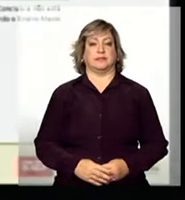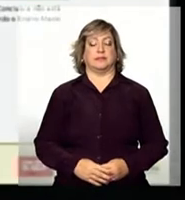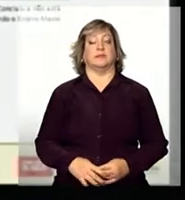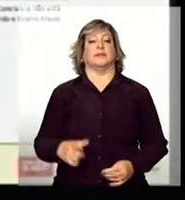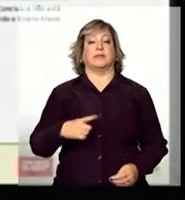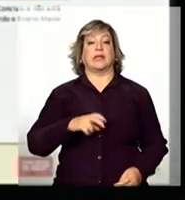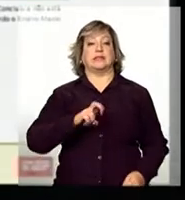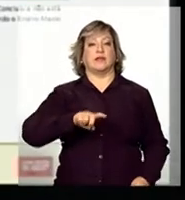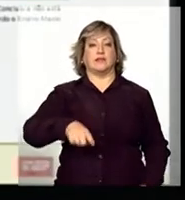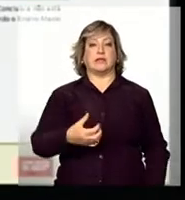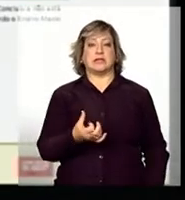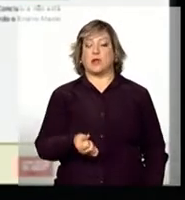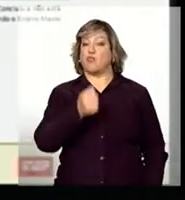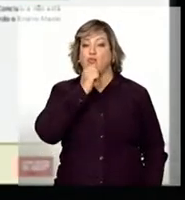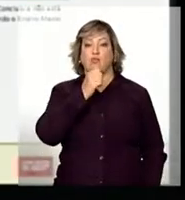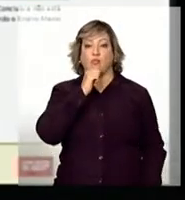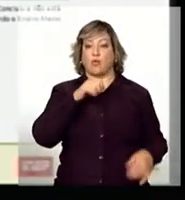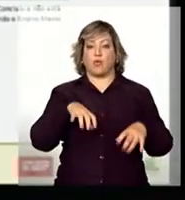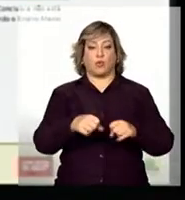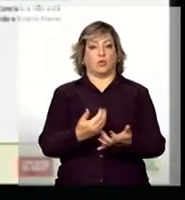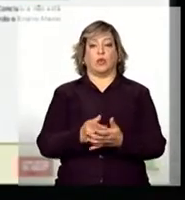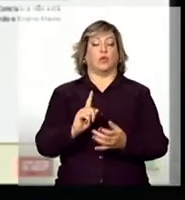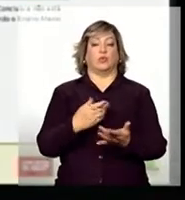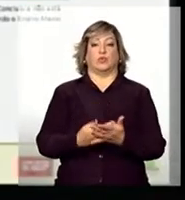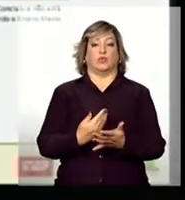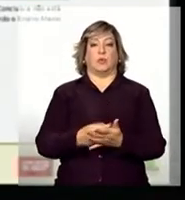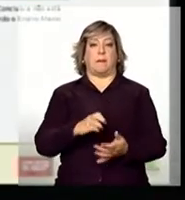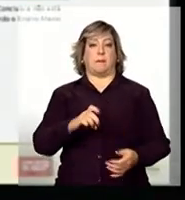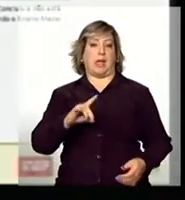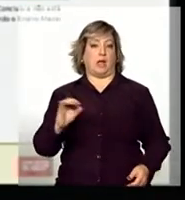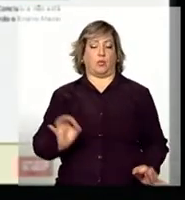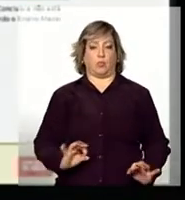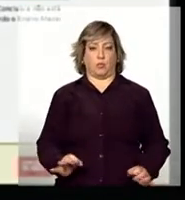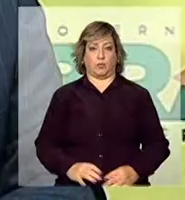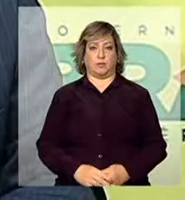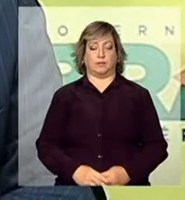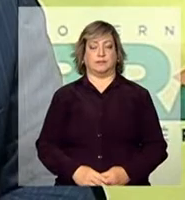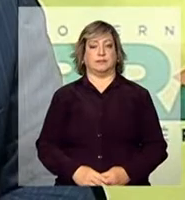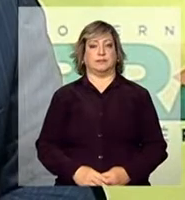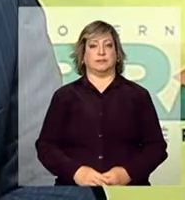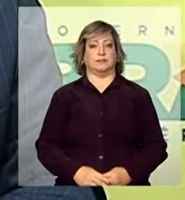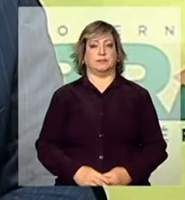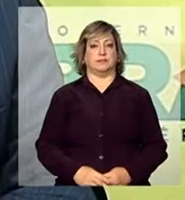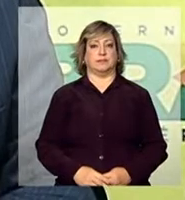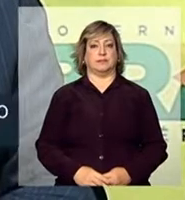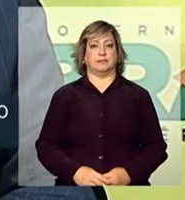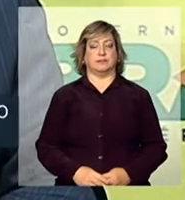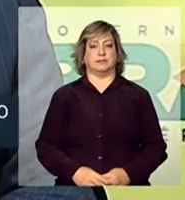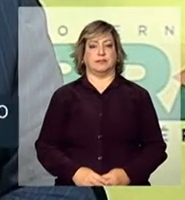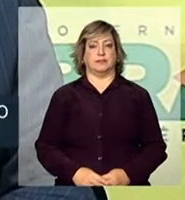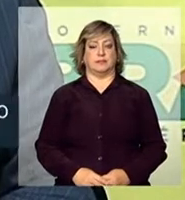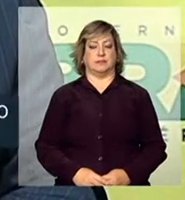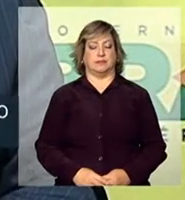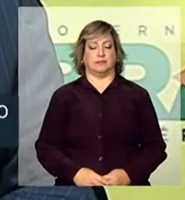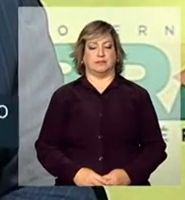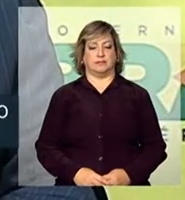o e 5,6 não concluiu ou está cursando ensino médio e provavelmente os certificados